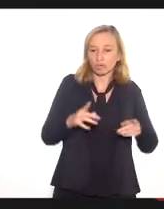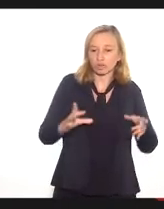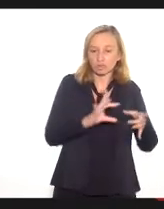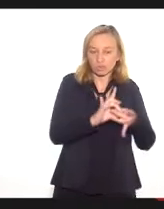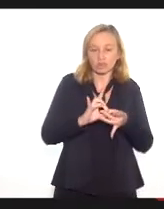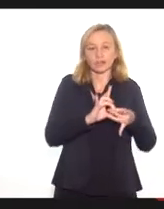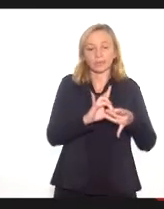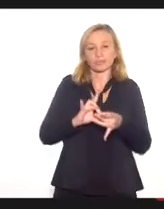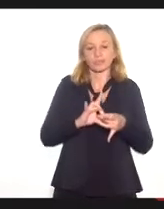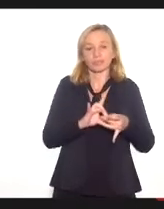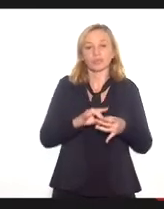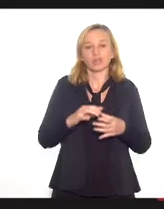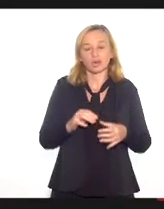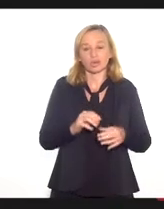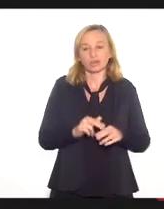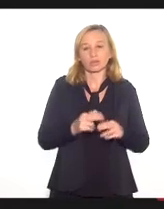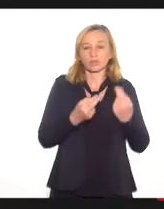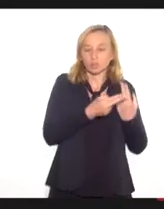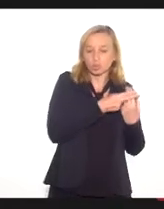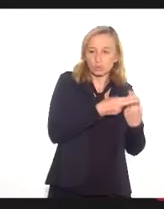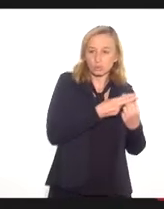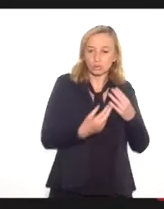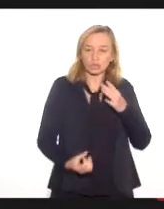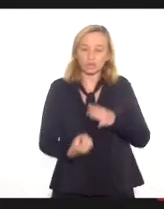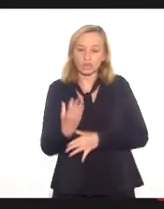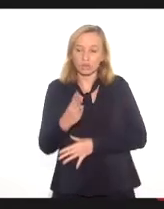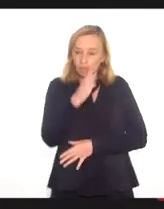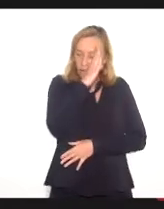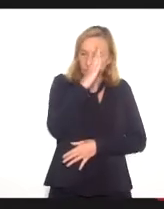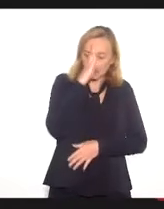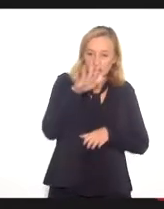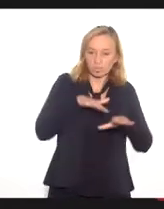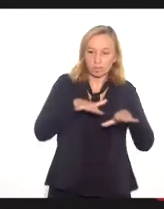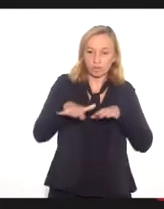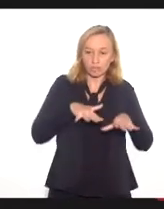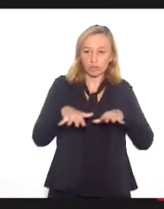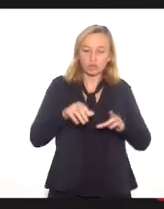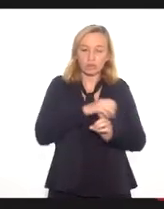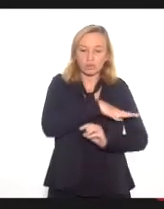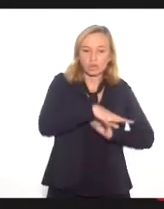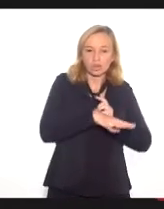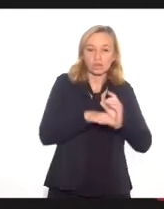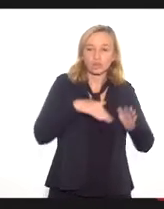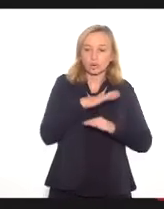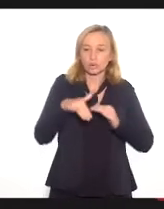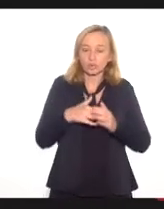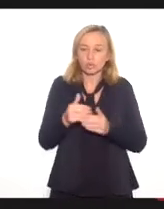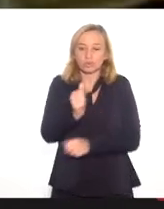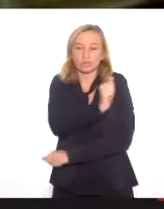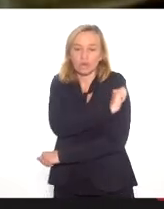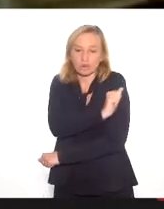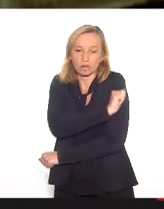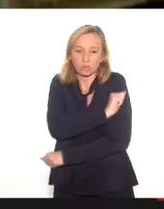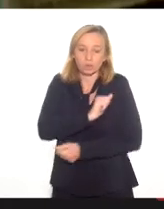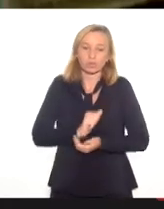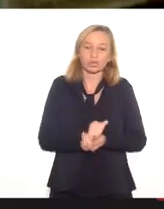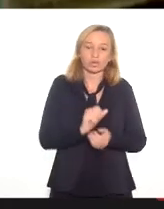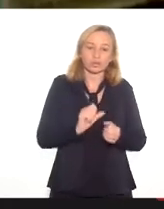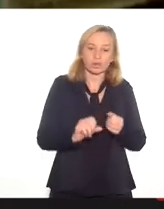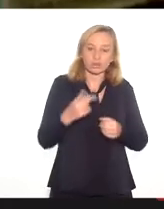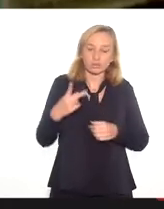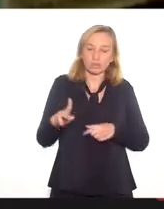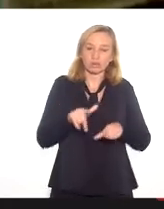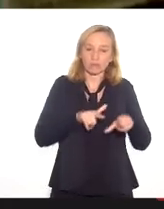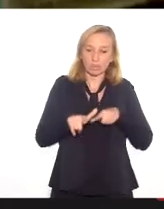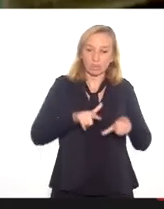Populares. Foi assim que o SUS nasceu, com a academia, com movimentos sociais, com todo mundo, com estudantes, com todo mundo fazendo o